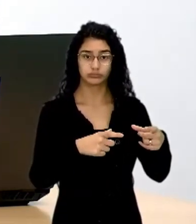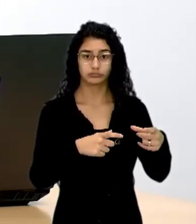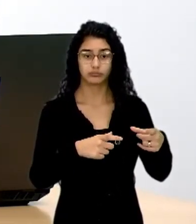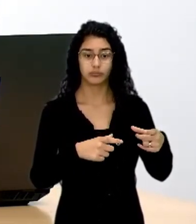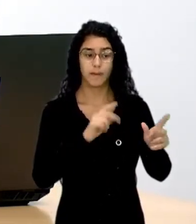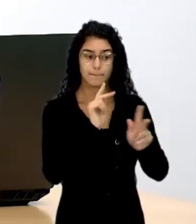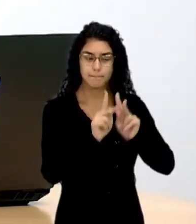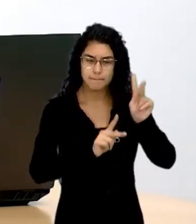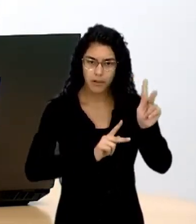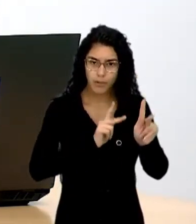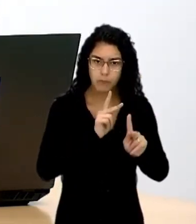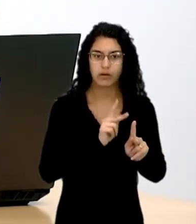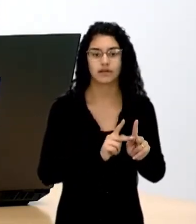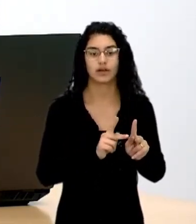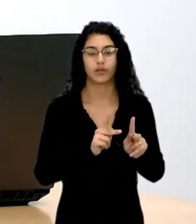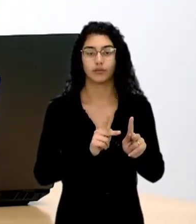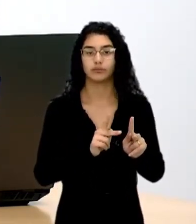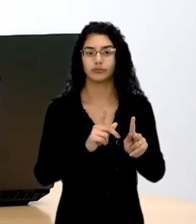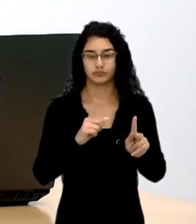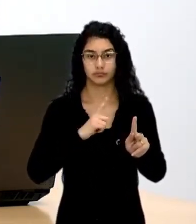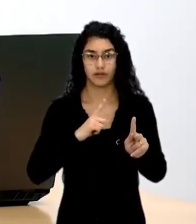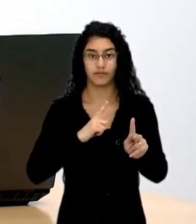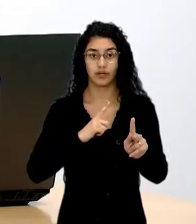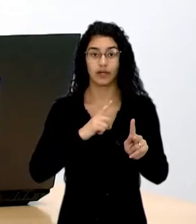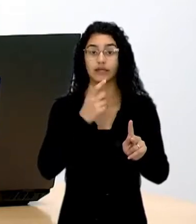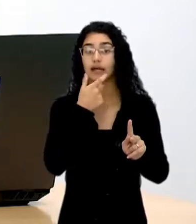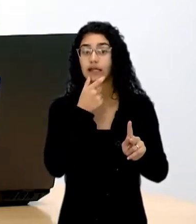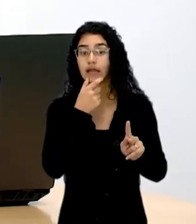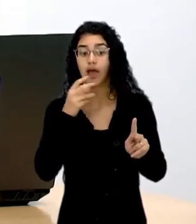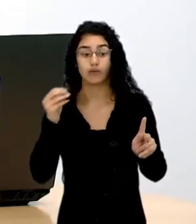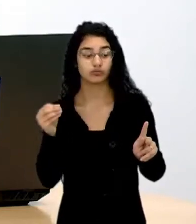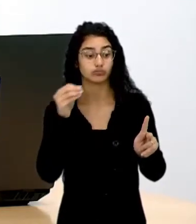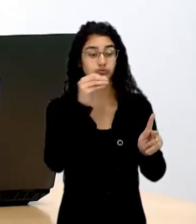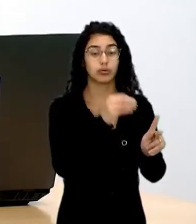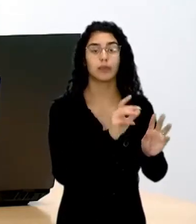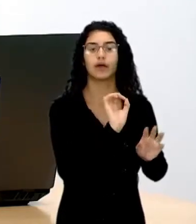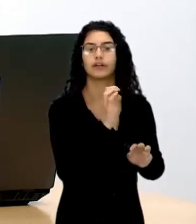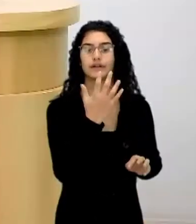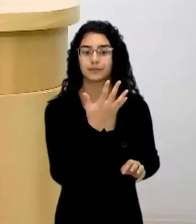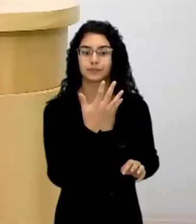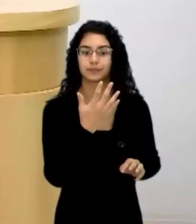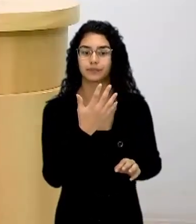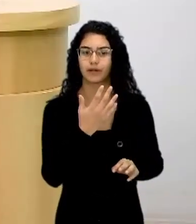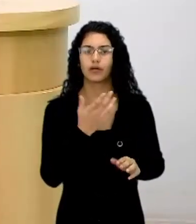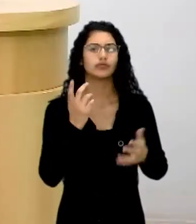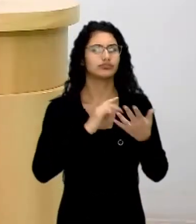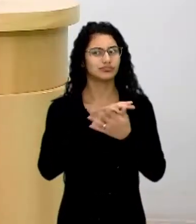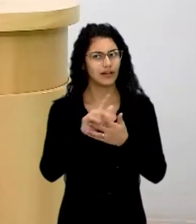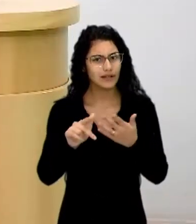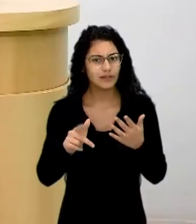as populações vindas da Inglaterra. Só que aí o que acontece? Eles vão chegando mais